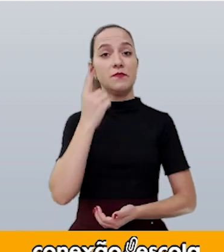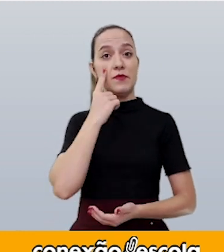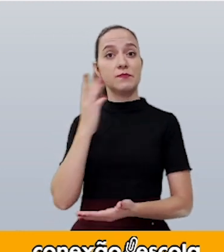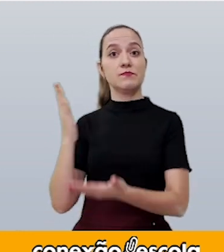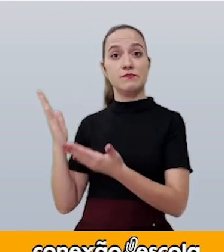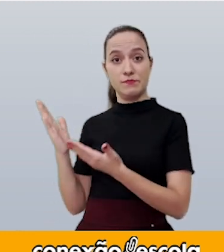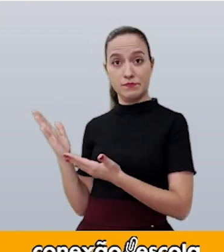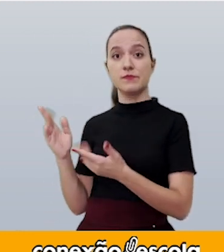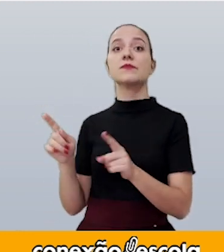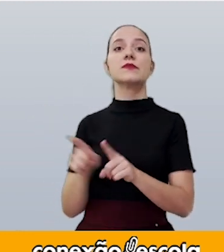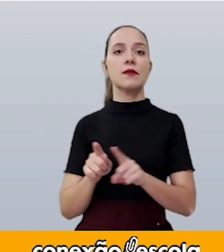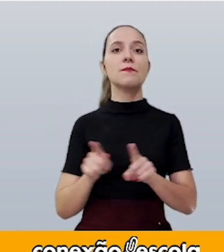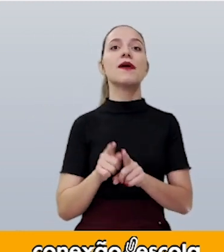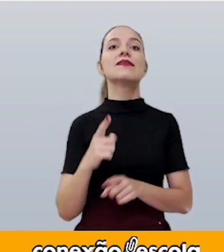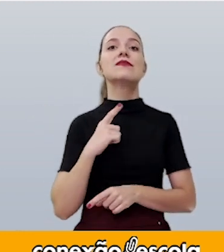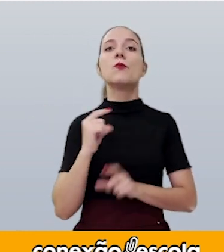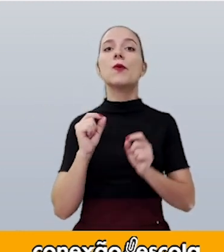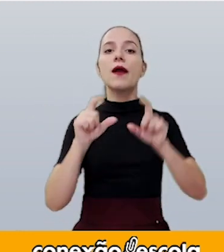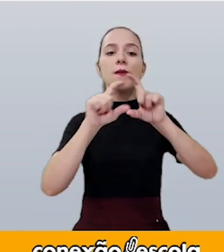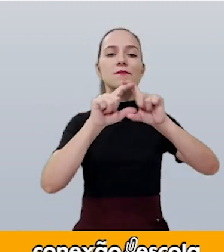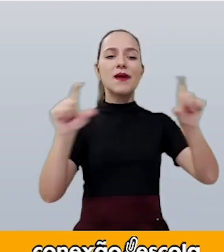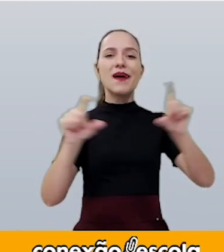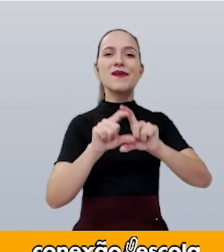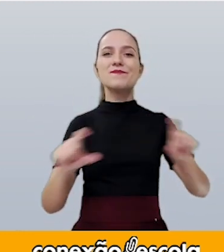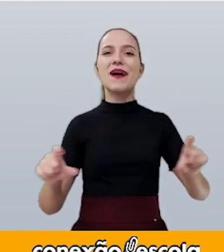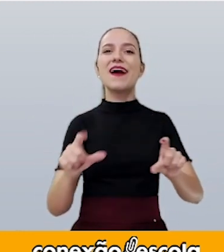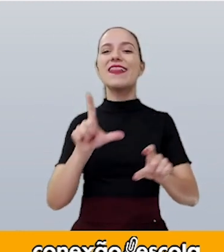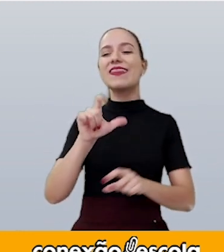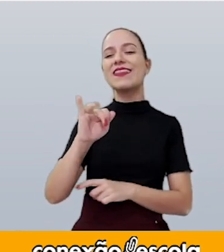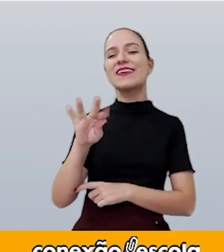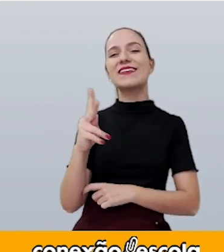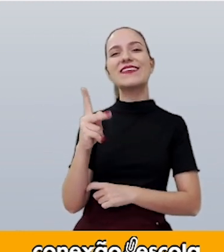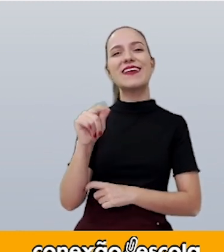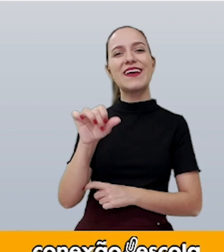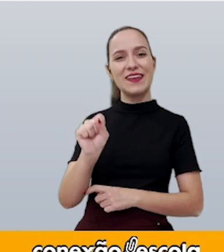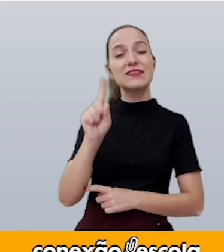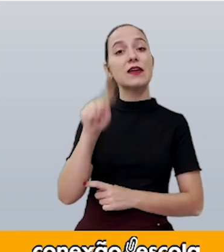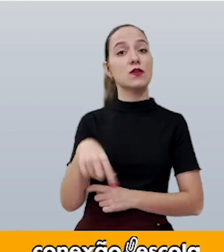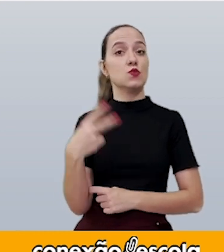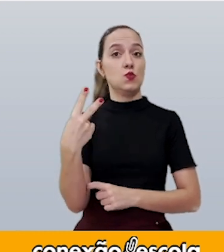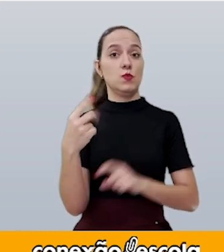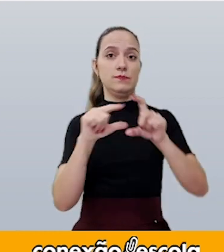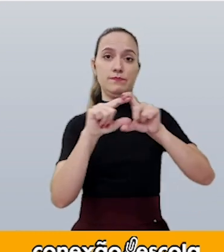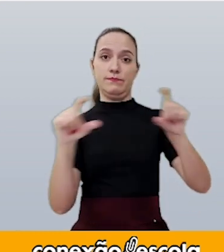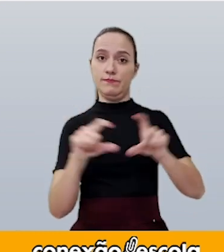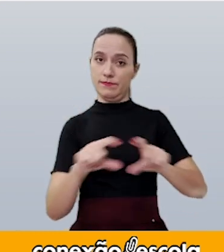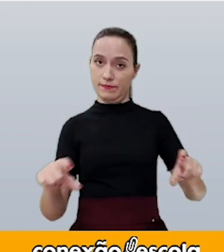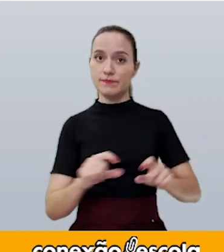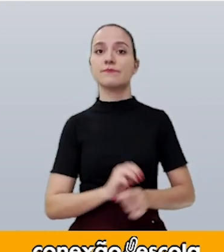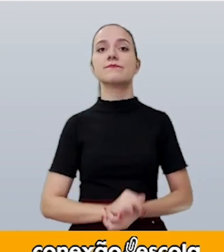Temos também 2 linhas na horizontal.